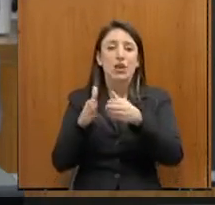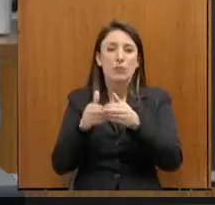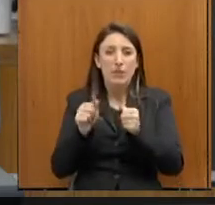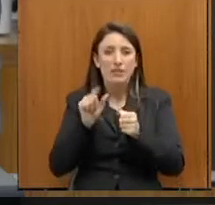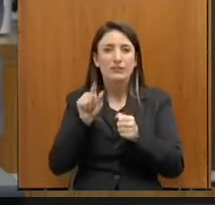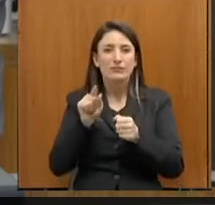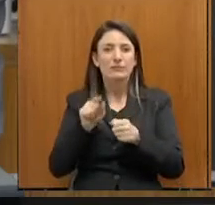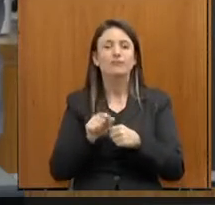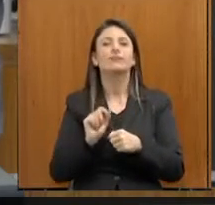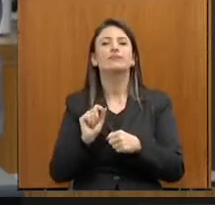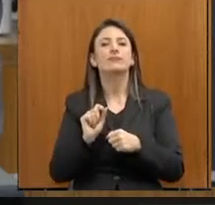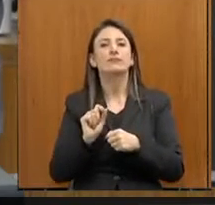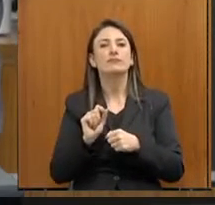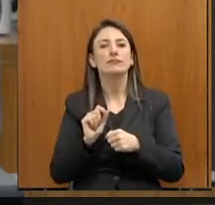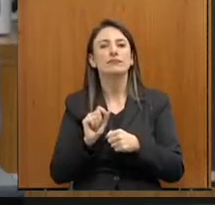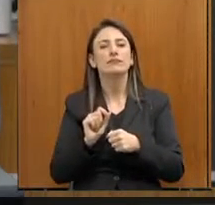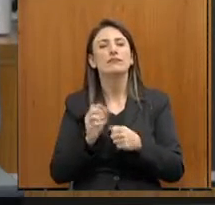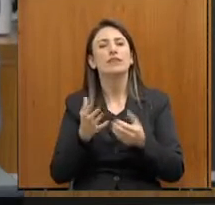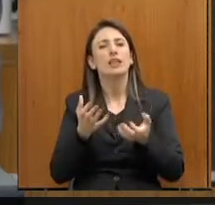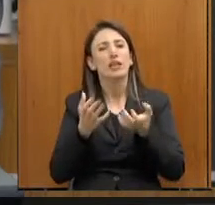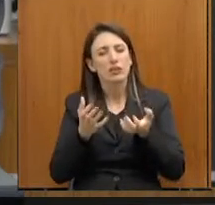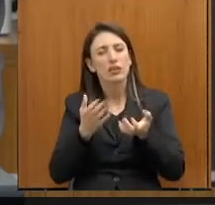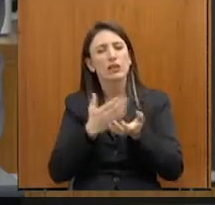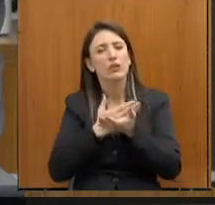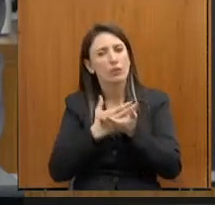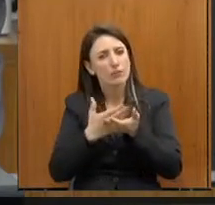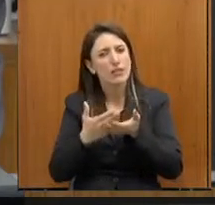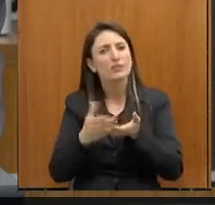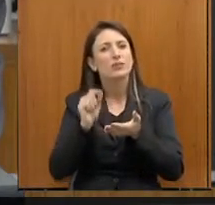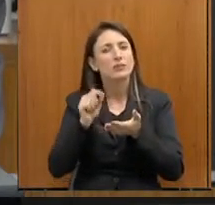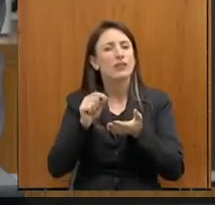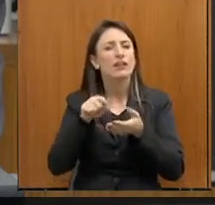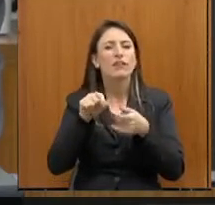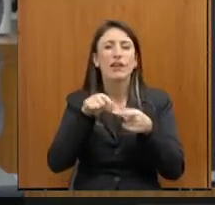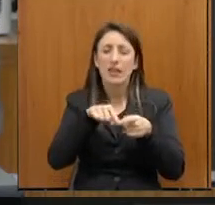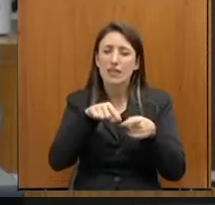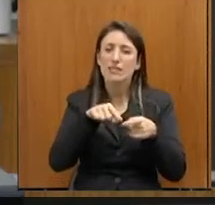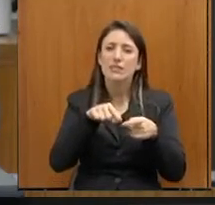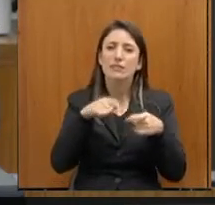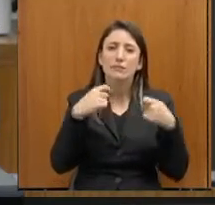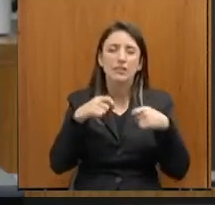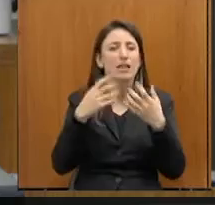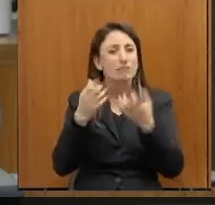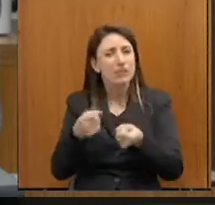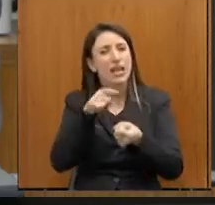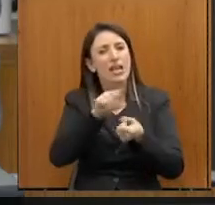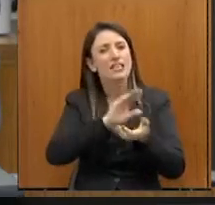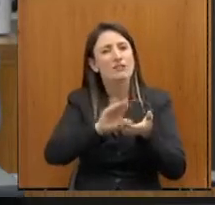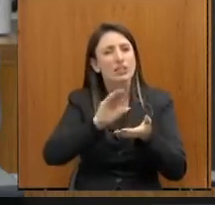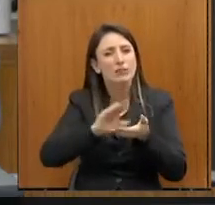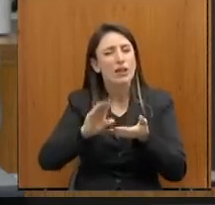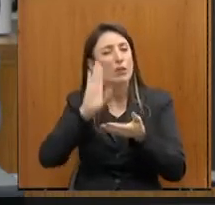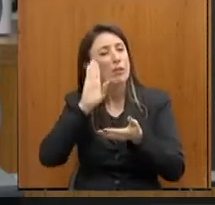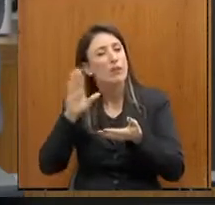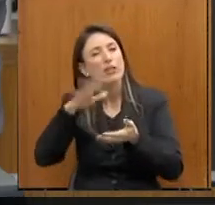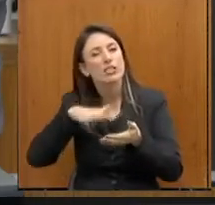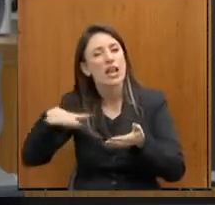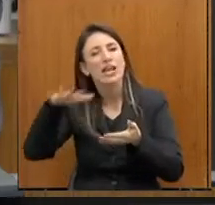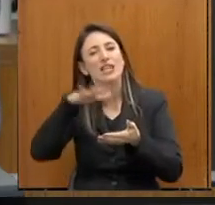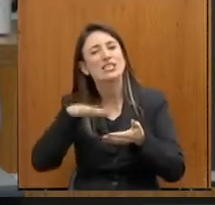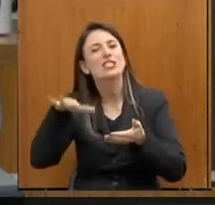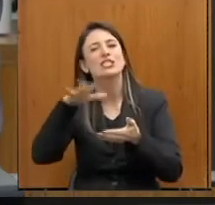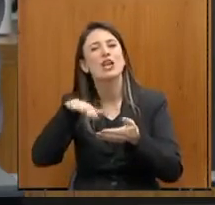que comece essas solicitações esses investimentos pelas pelas regiões mais deprimidas do nosso Estado